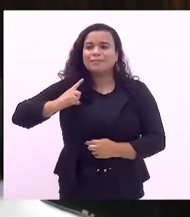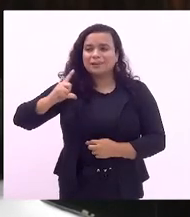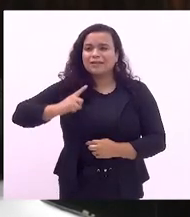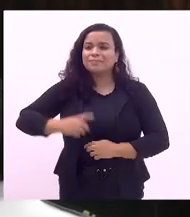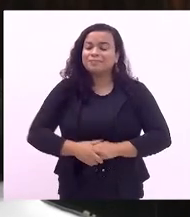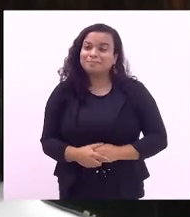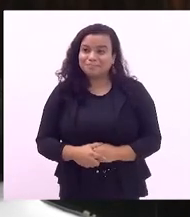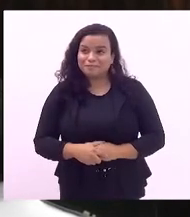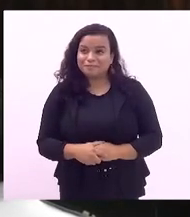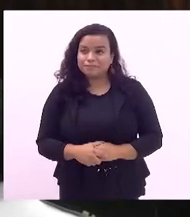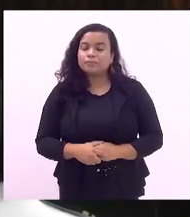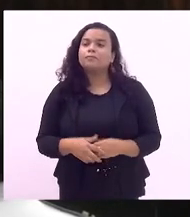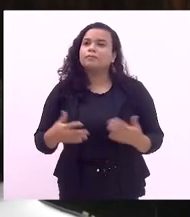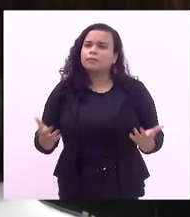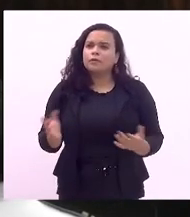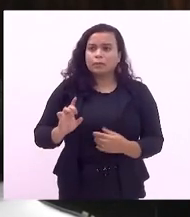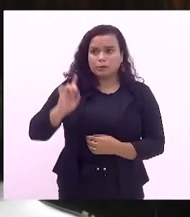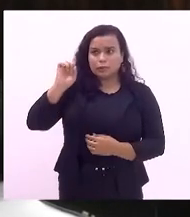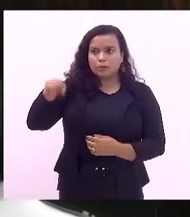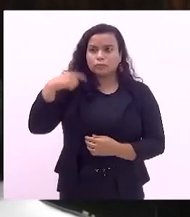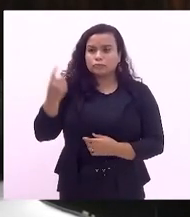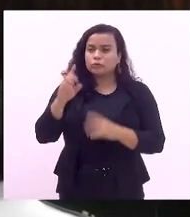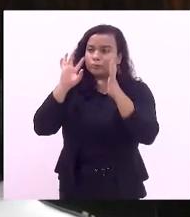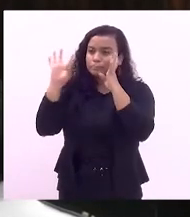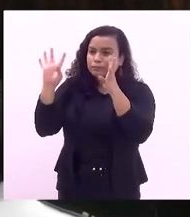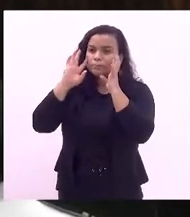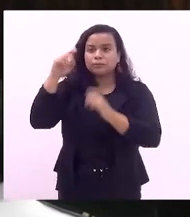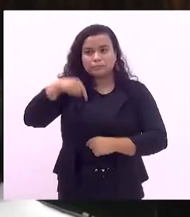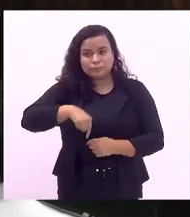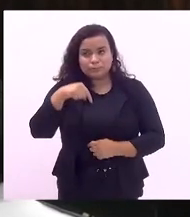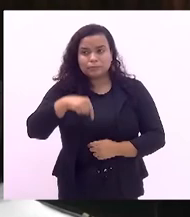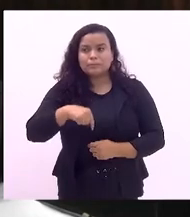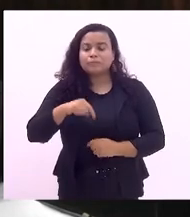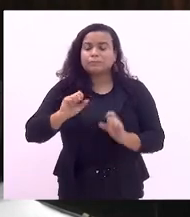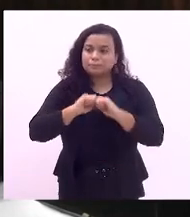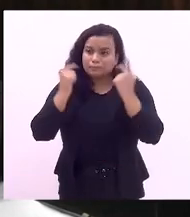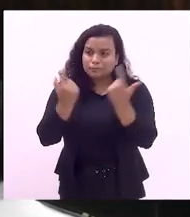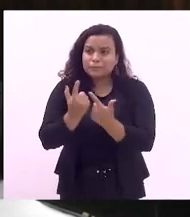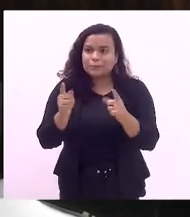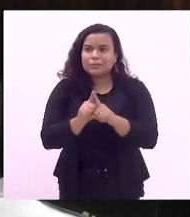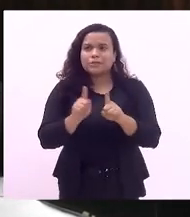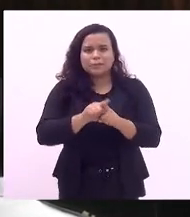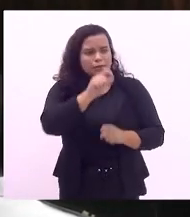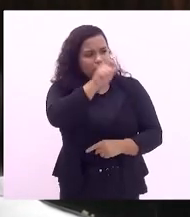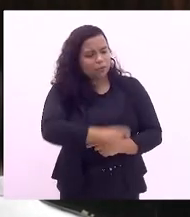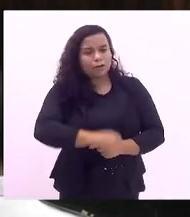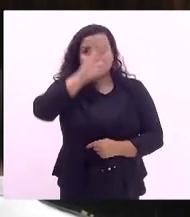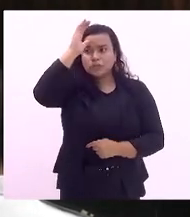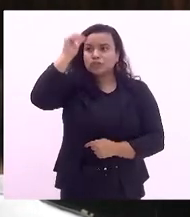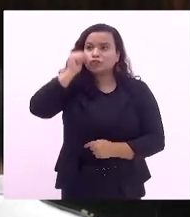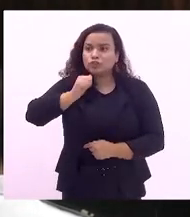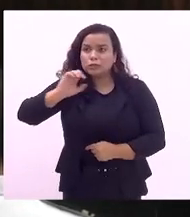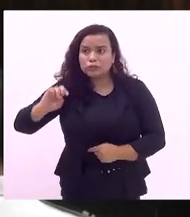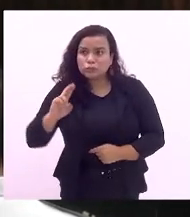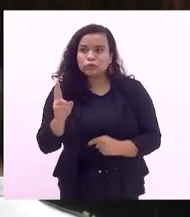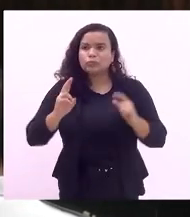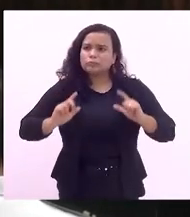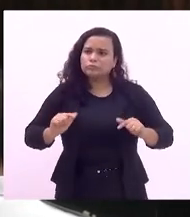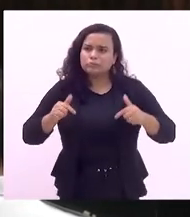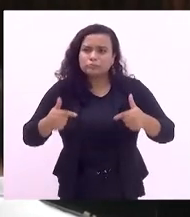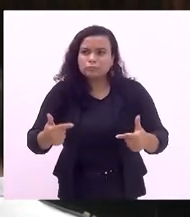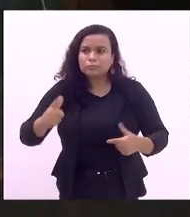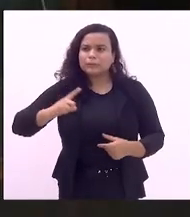carinho a Deus desta casa da tia Ju a iniciativa a Deus de prestigiar tantos